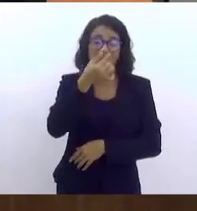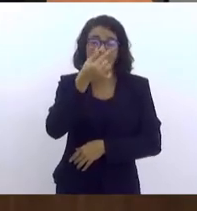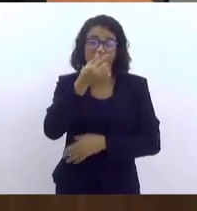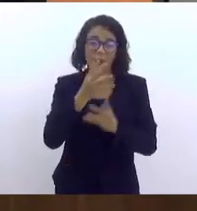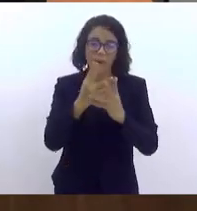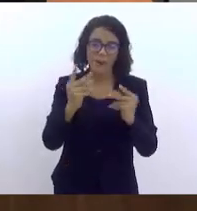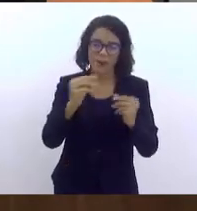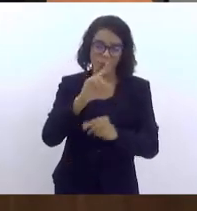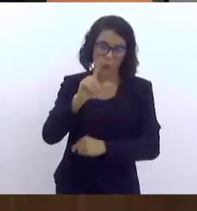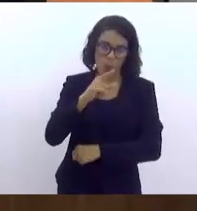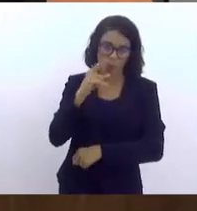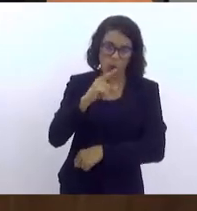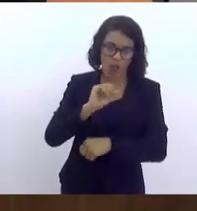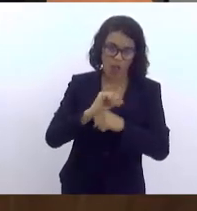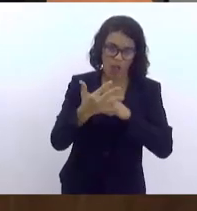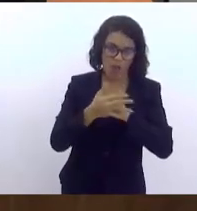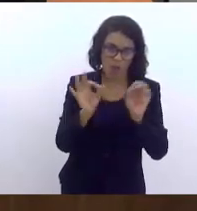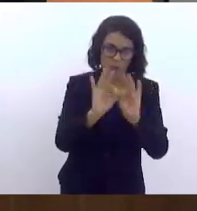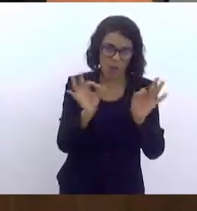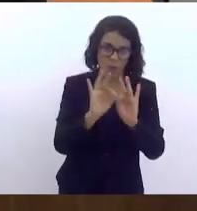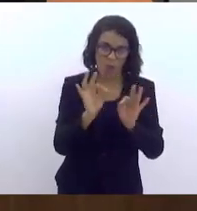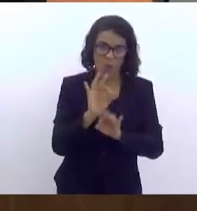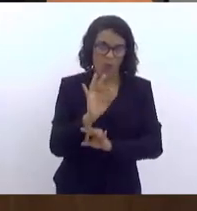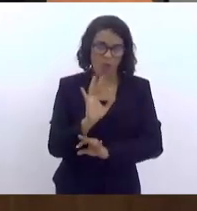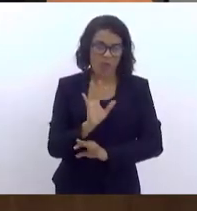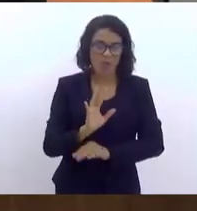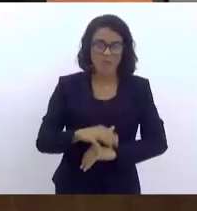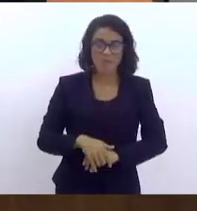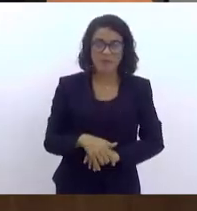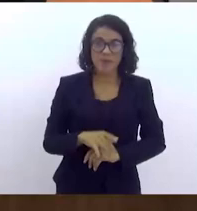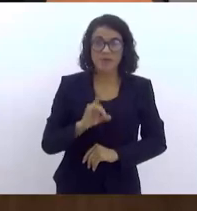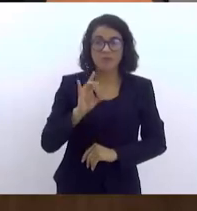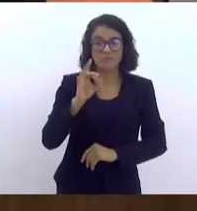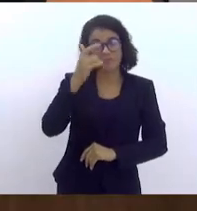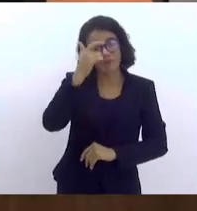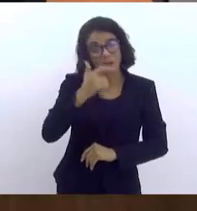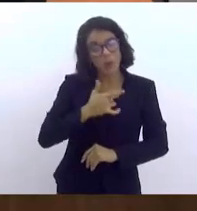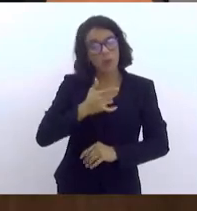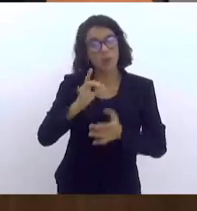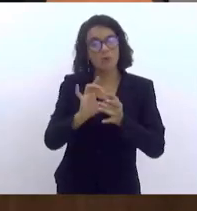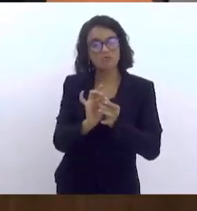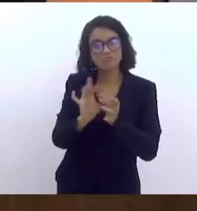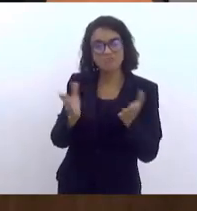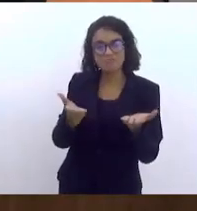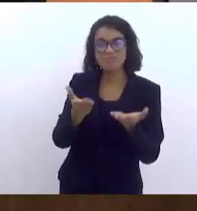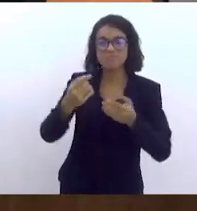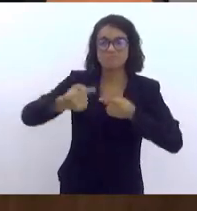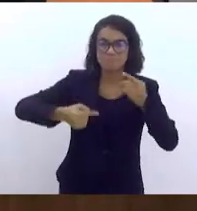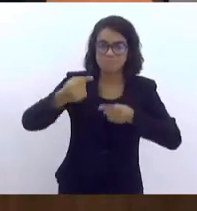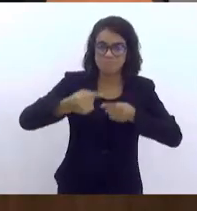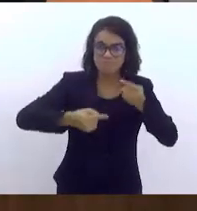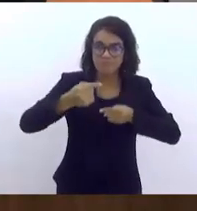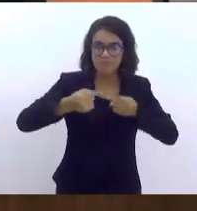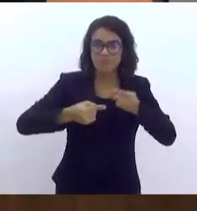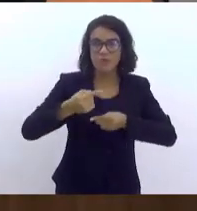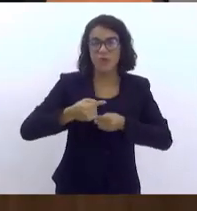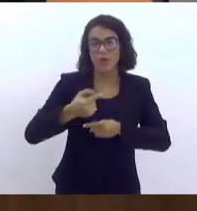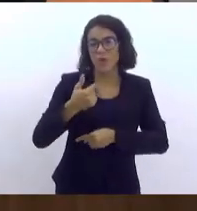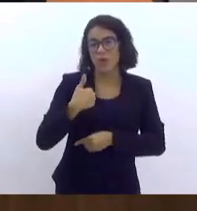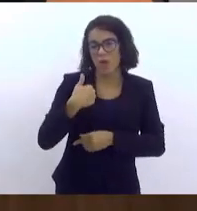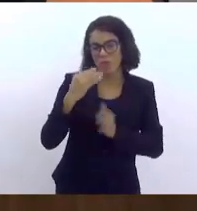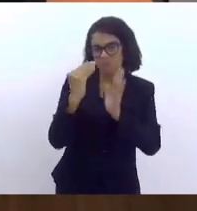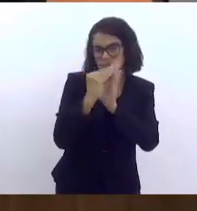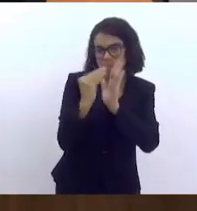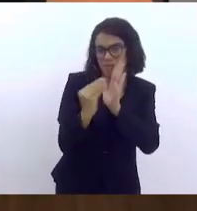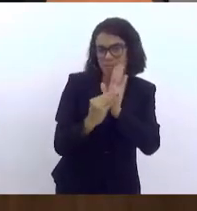covid não é influência queria me colocar à disposição para discussão anotei o nome completo de